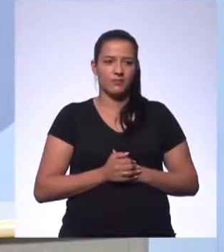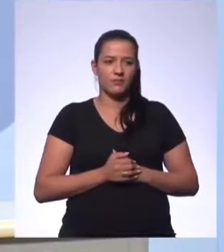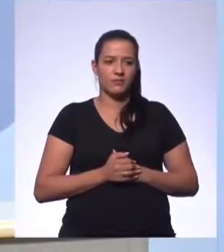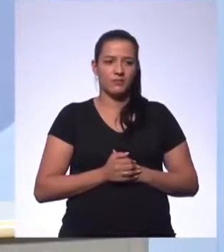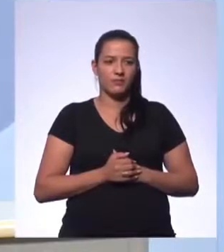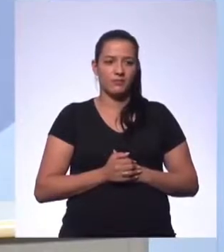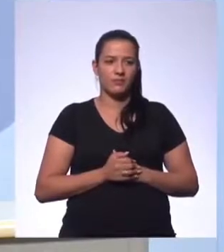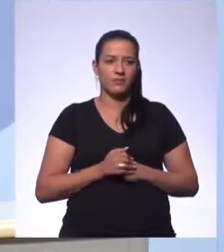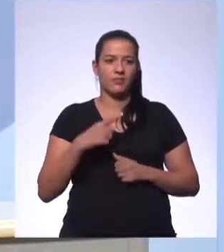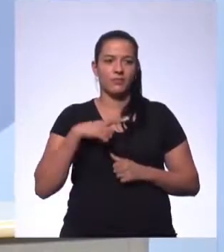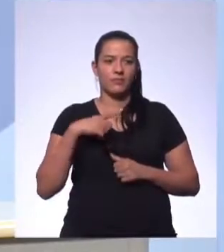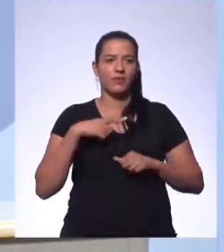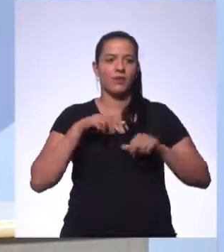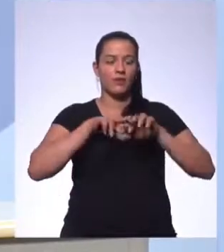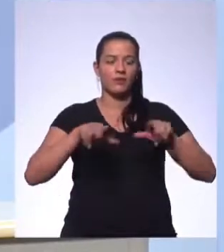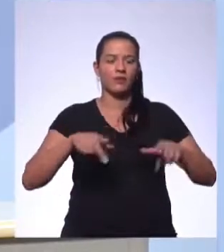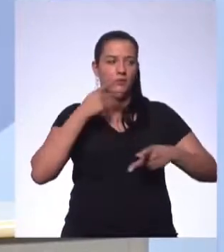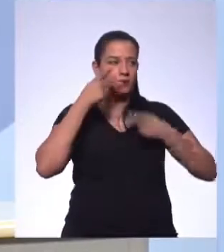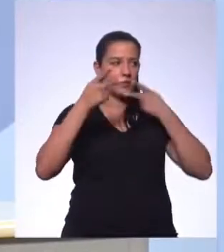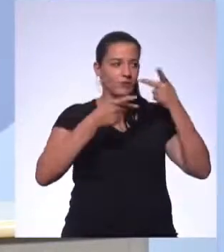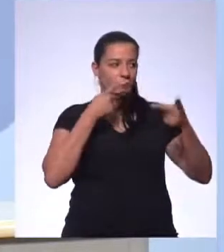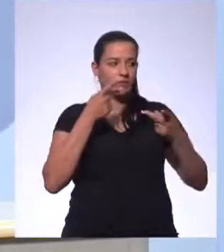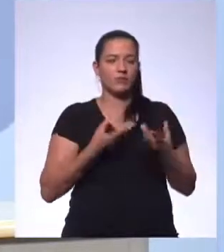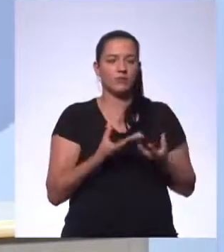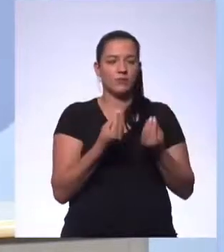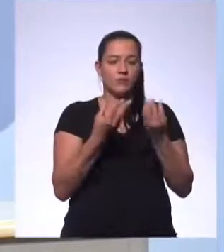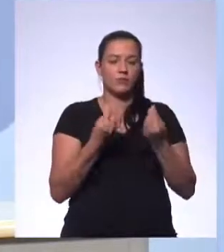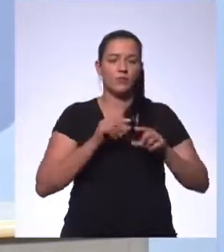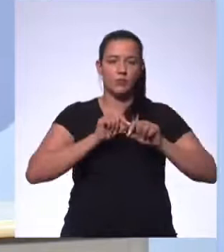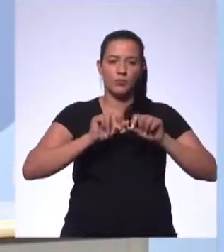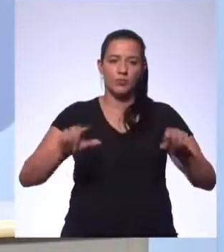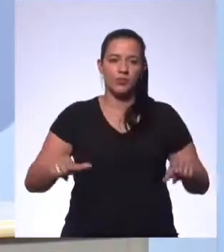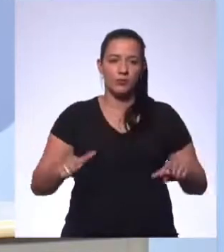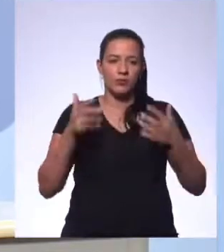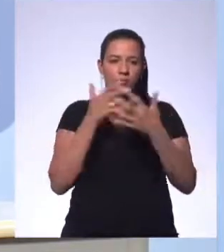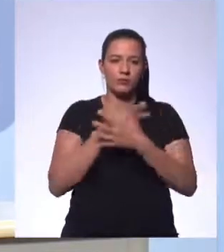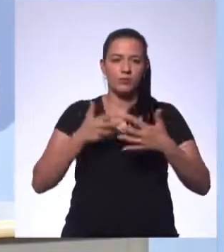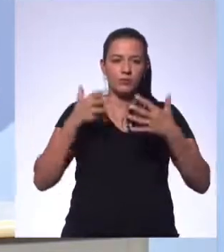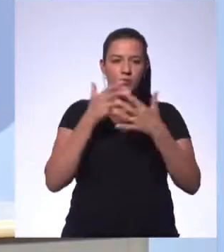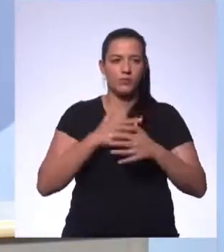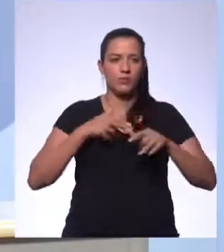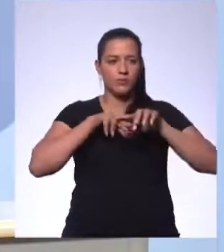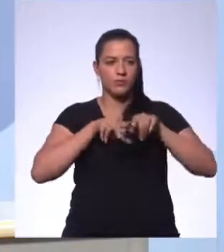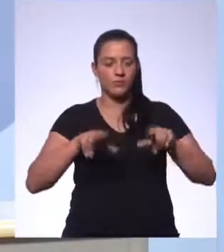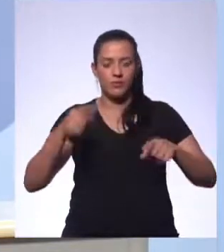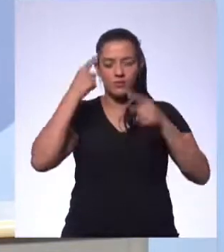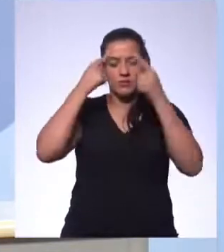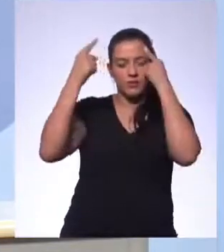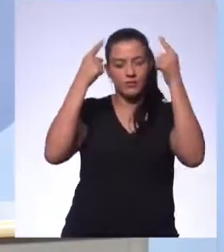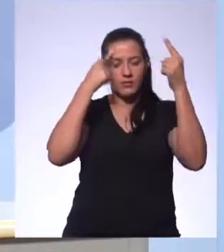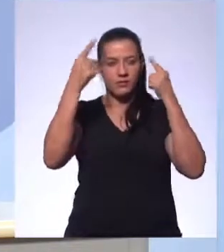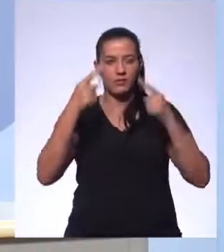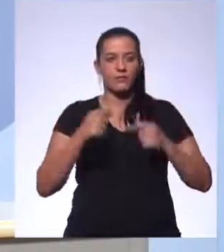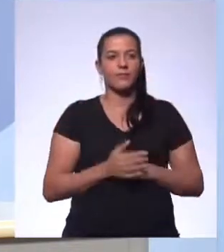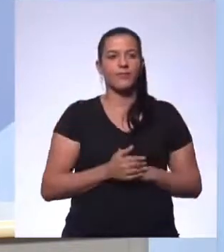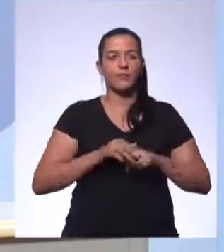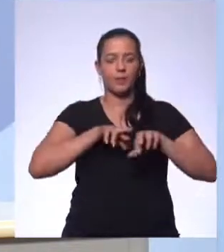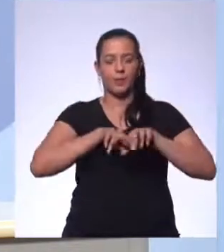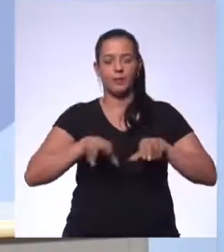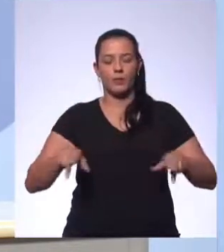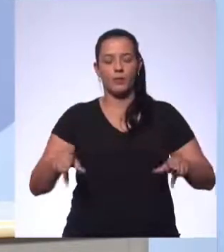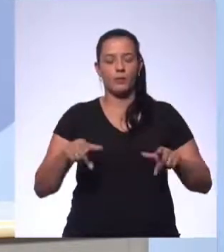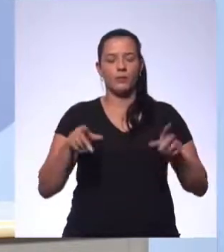você estava explanando, o pessoal estava falando bastante sobre os musicais, dando várias ideias, trocando ideias